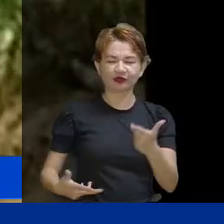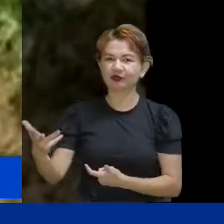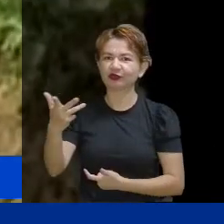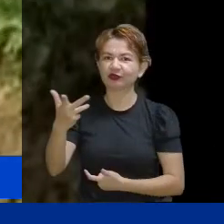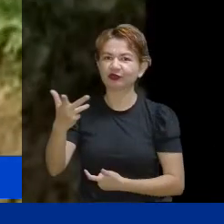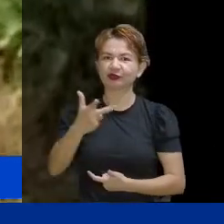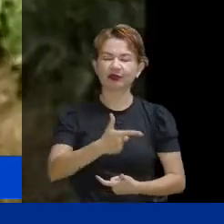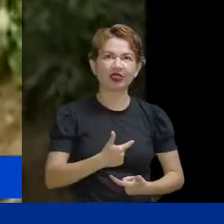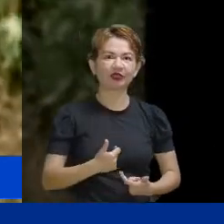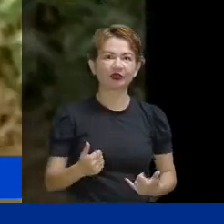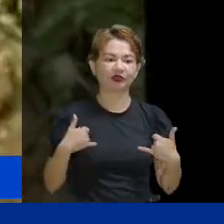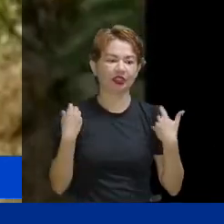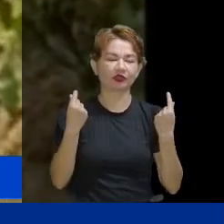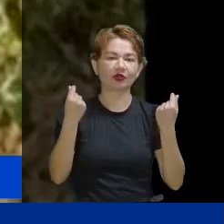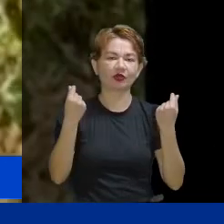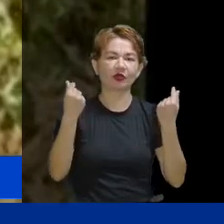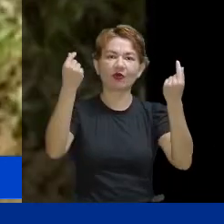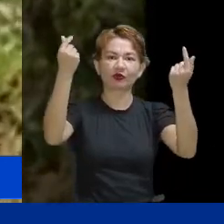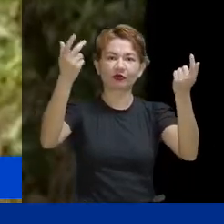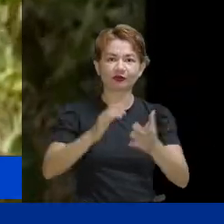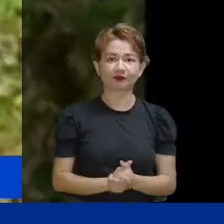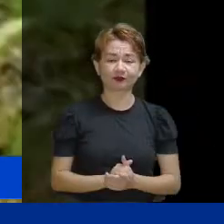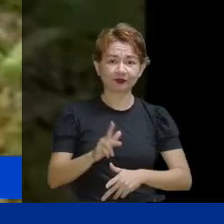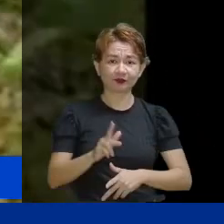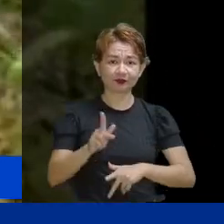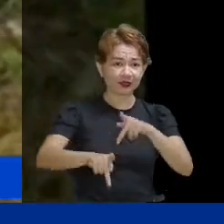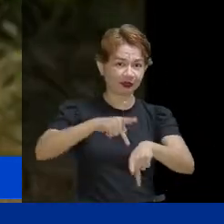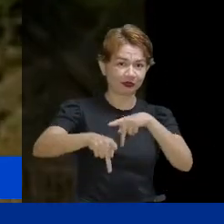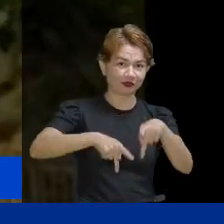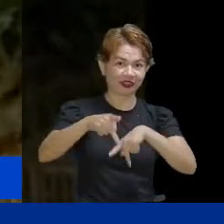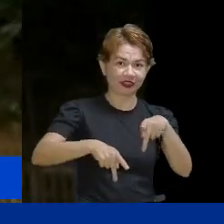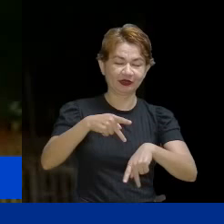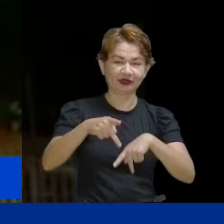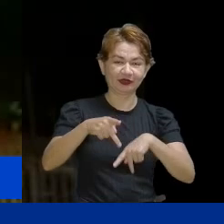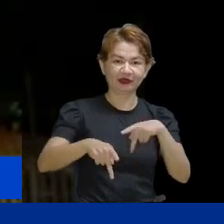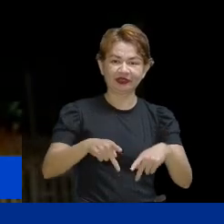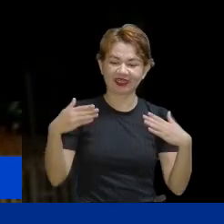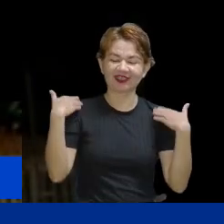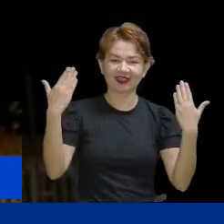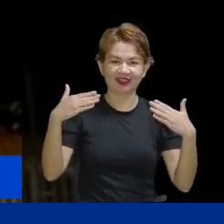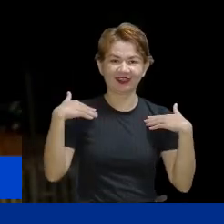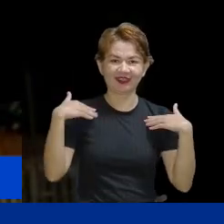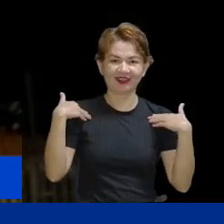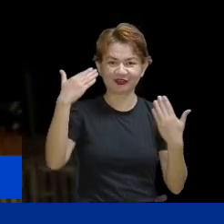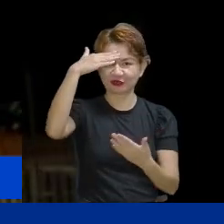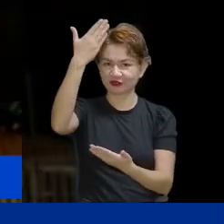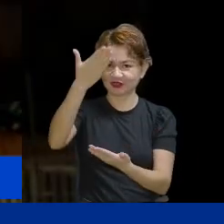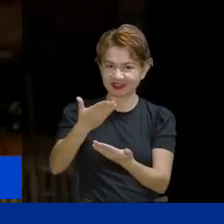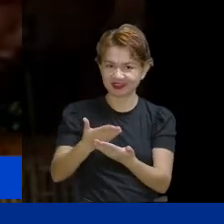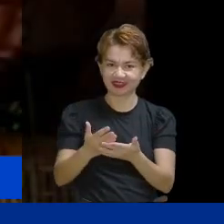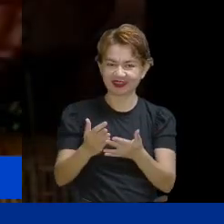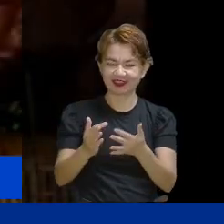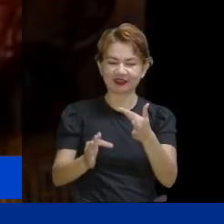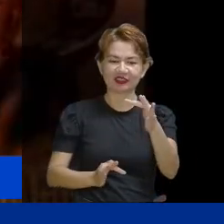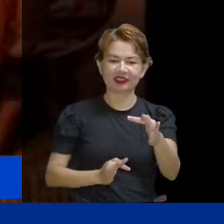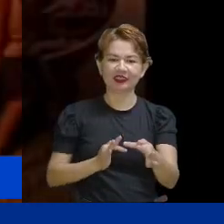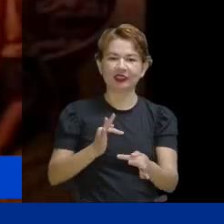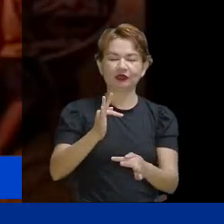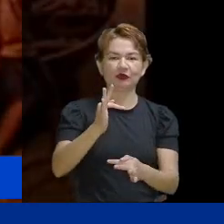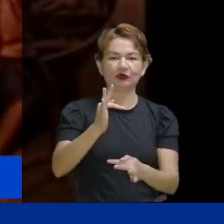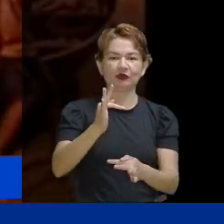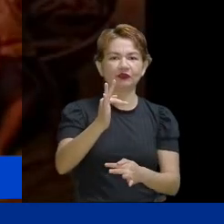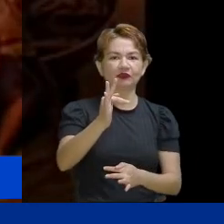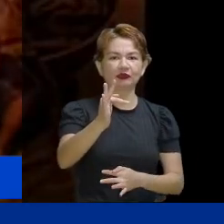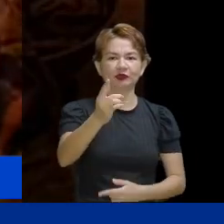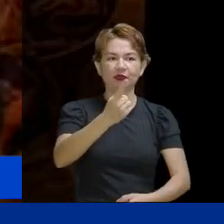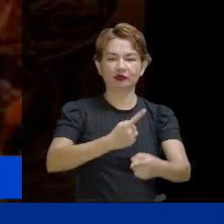fértil de imenso tesouro. Os teus filhos alegres confiam